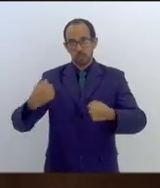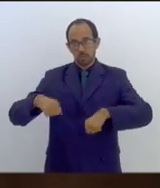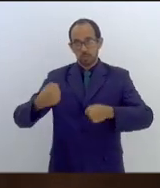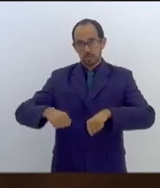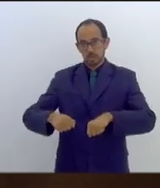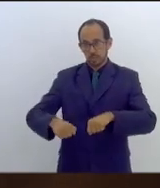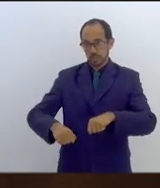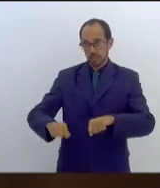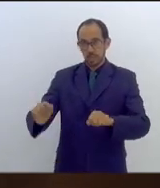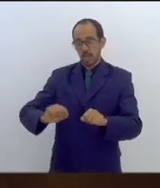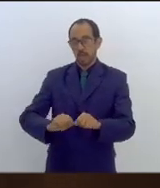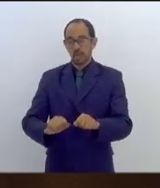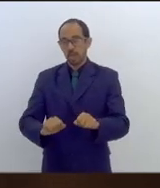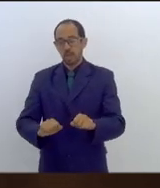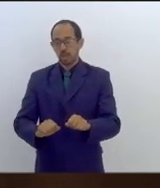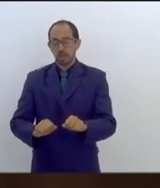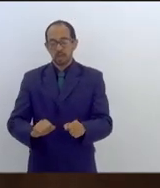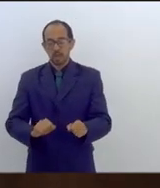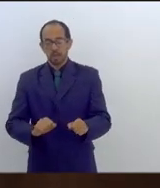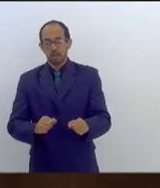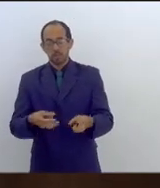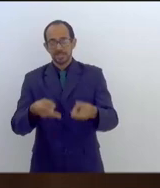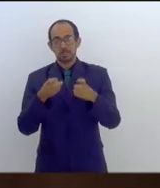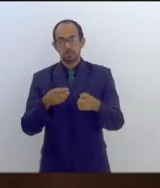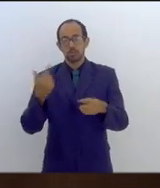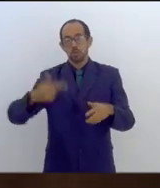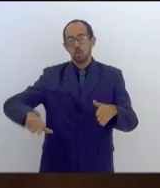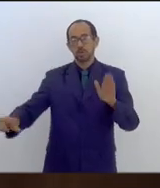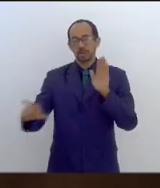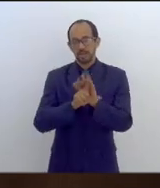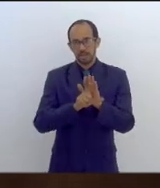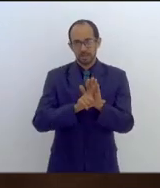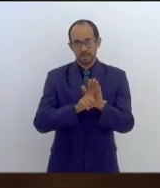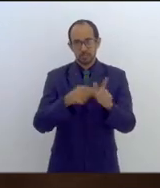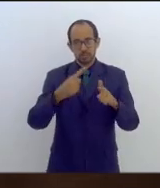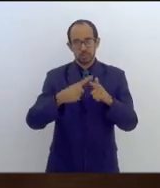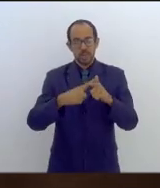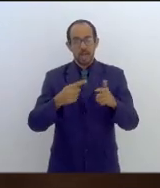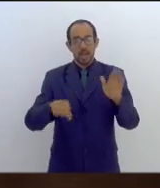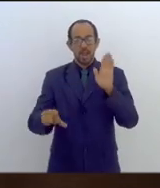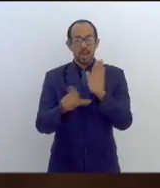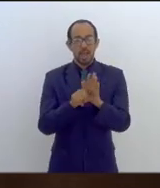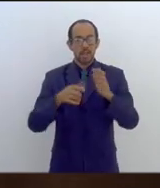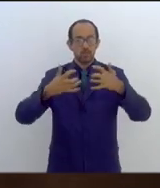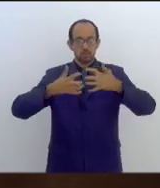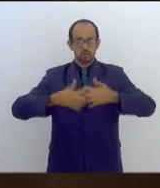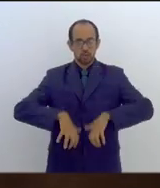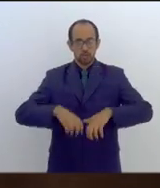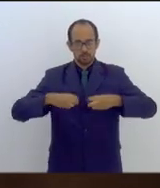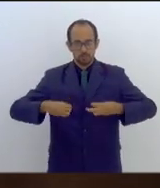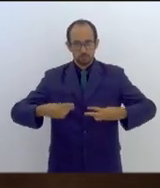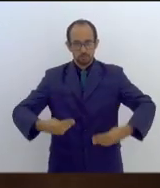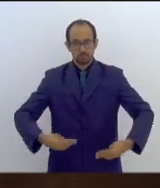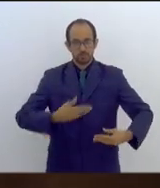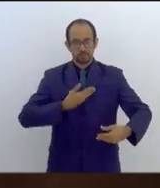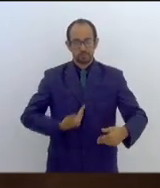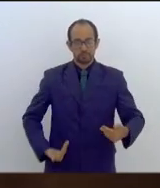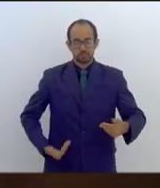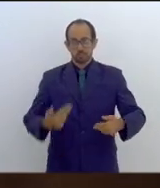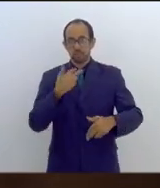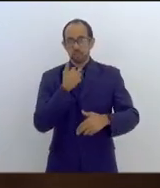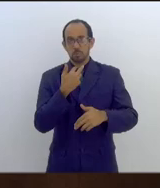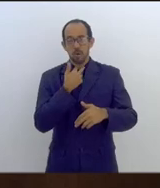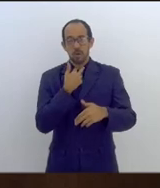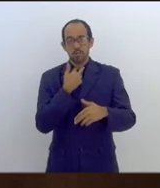outra lei, porque lei orgânica do Ministério Público não é para tratar de alienação de